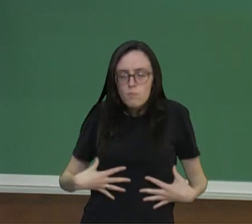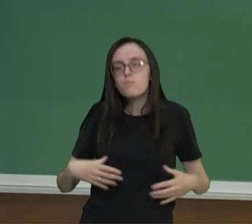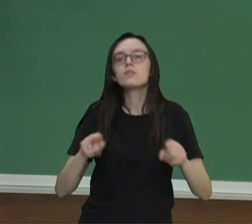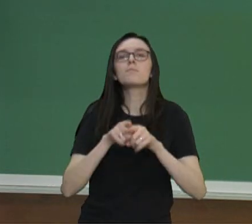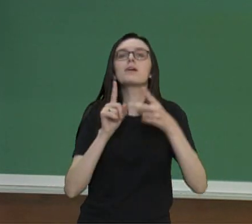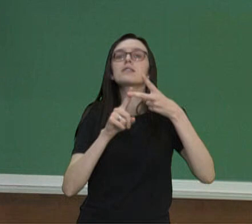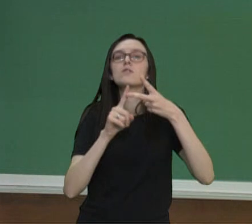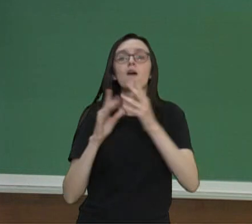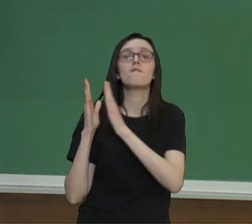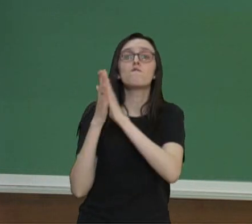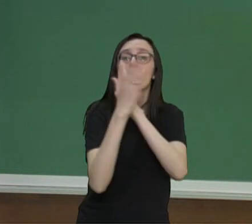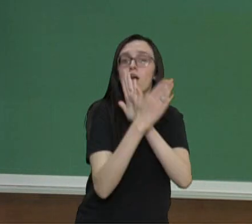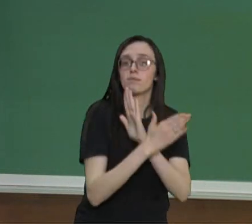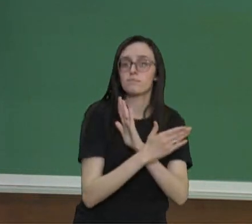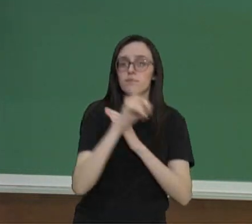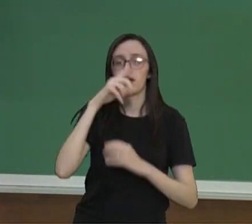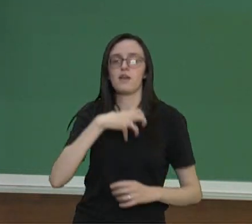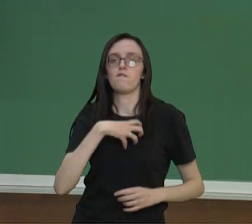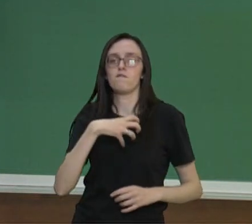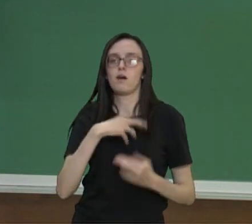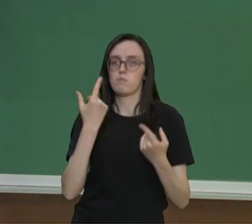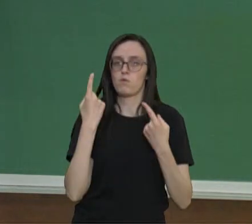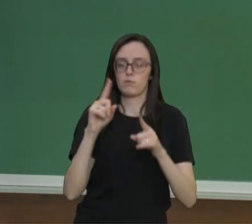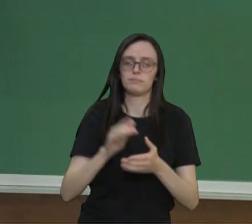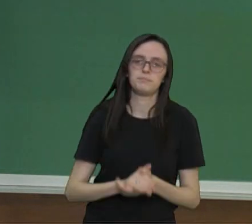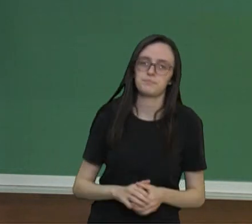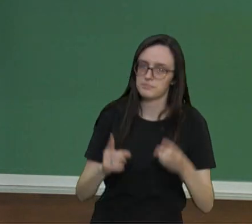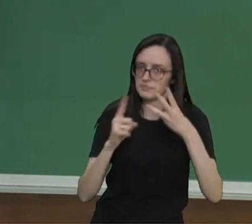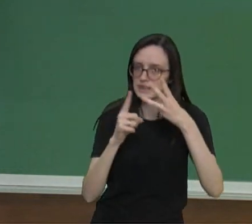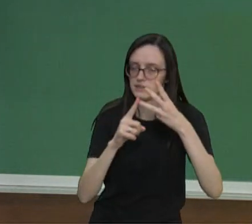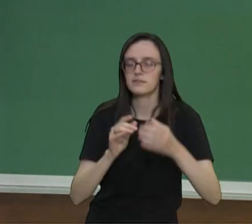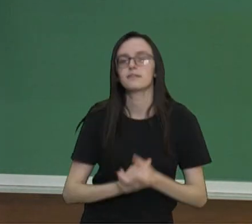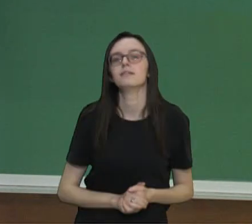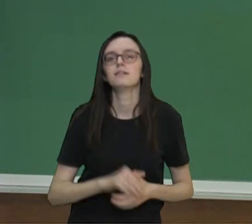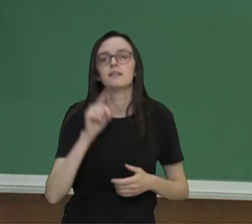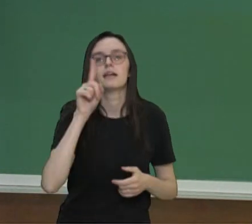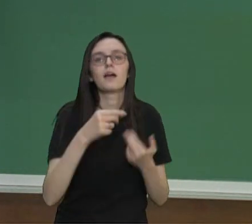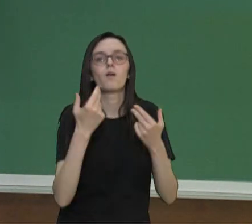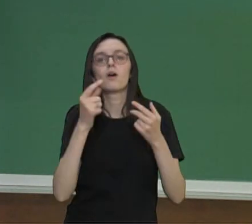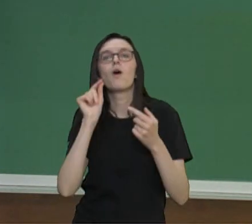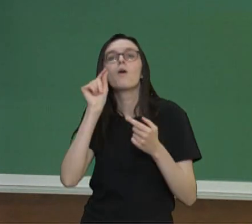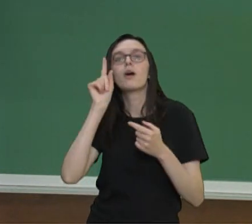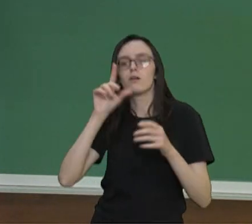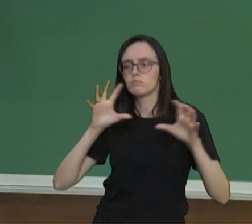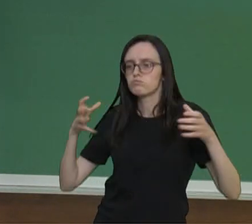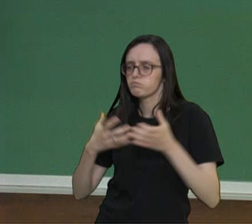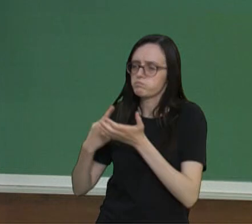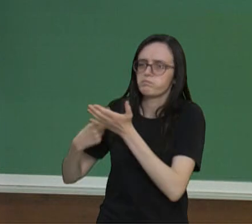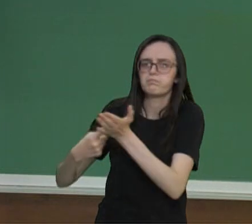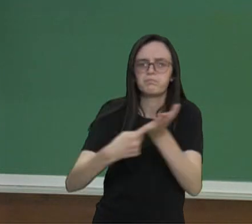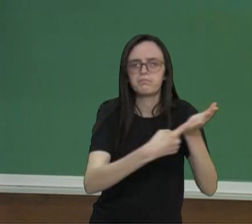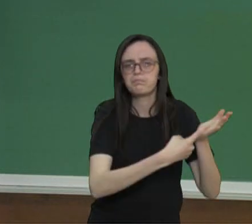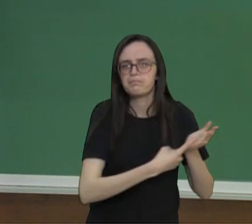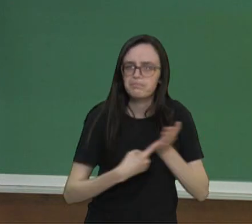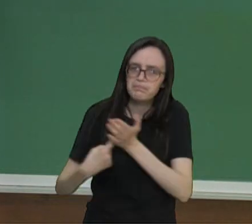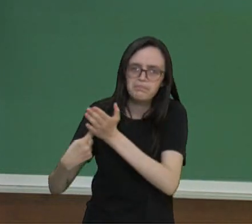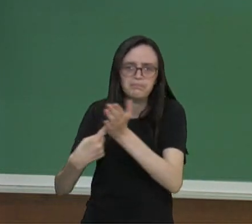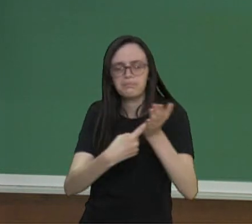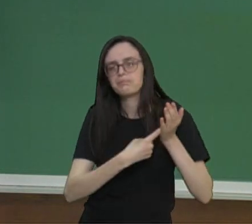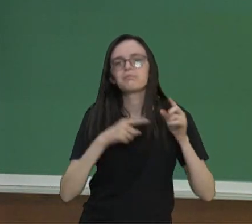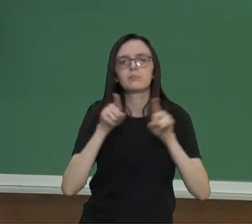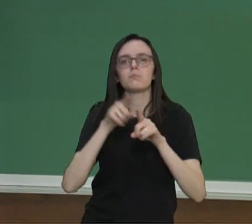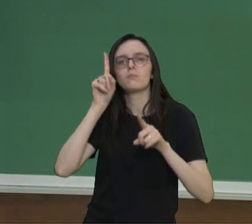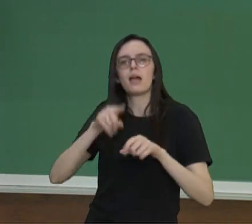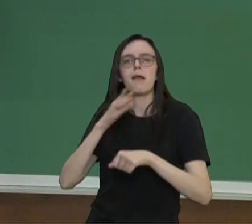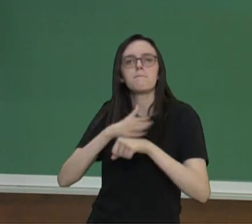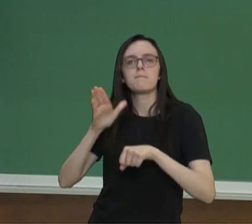Segundo, fugas, formas de resistência. Terceiro item, formação de irmandades, a manutenção das